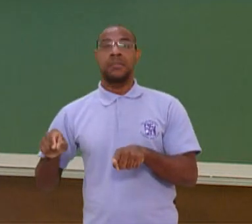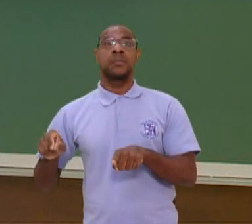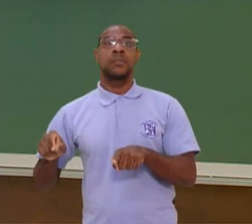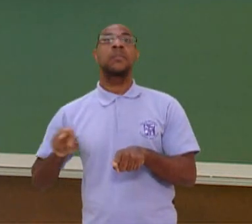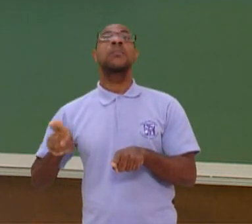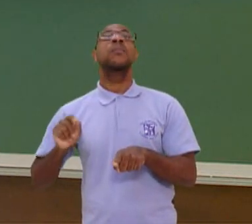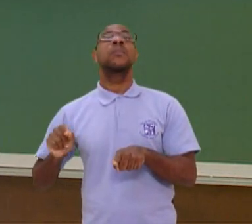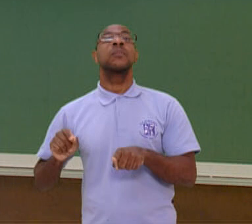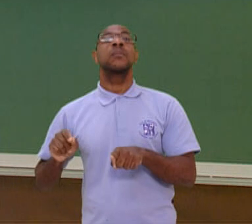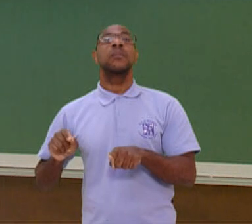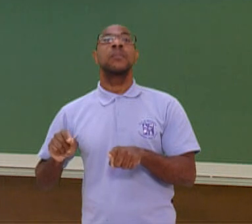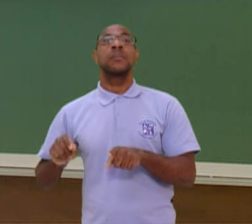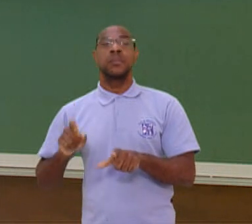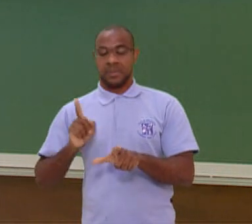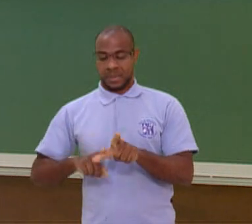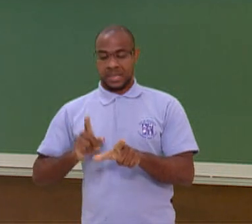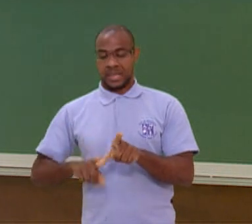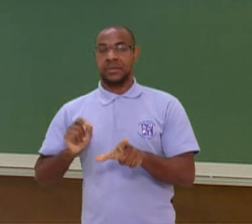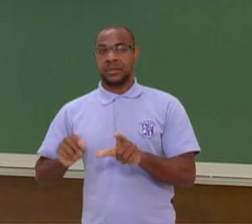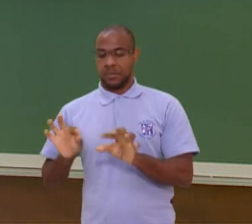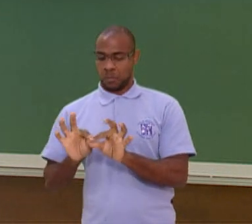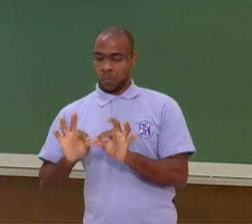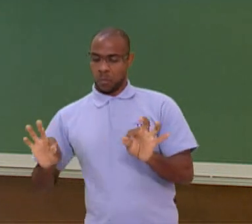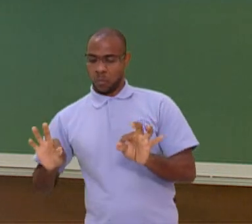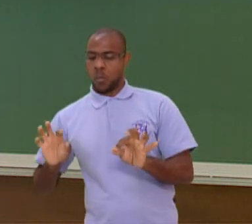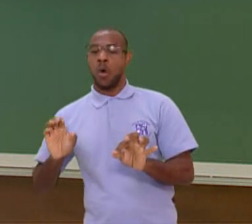definido também como comprimento de onda,